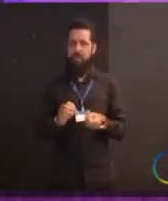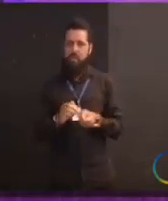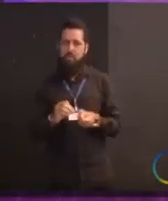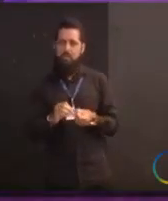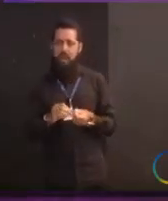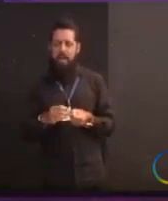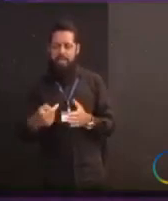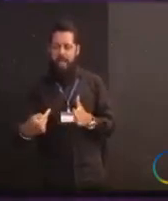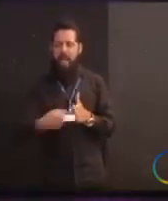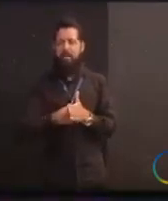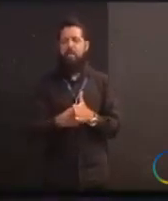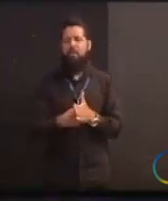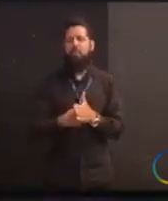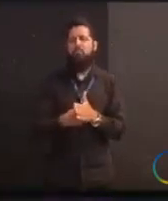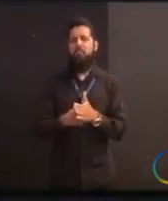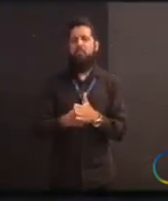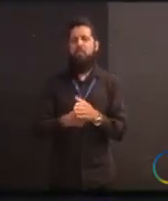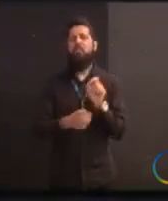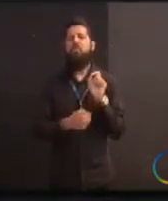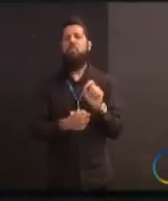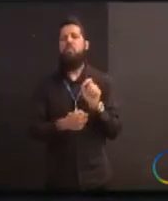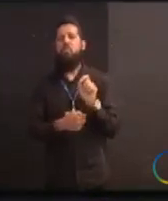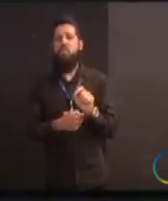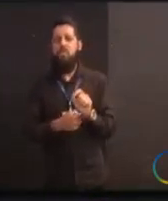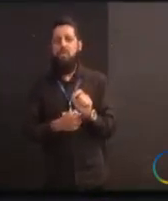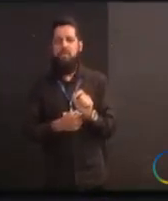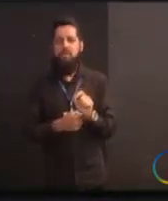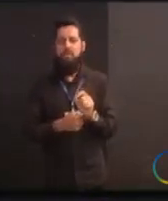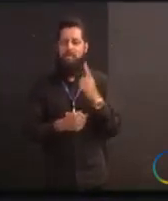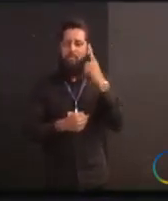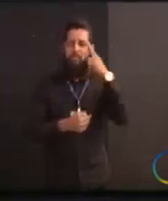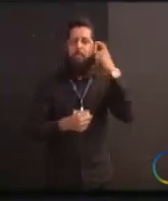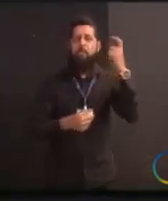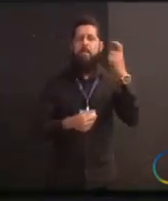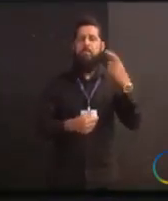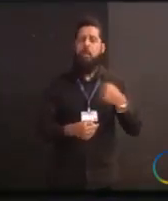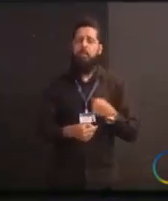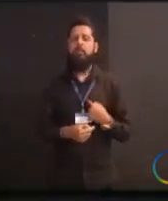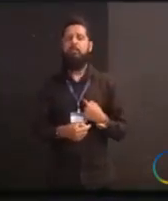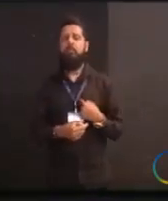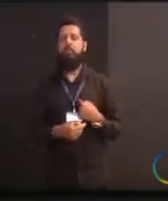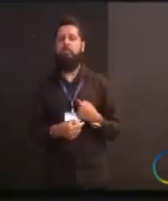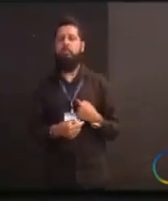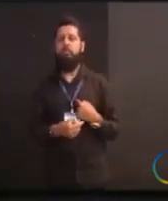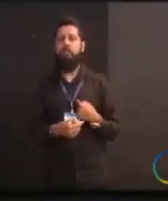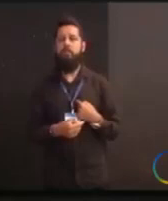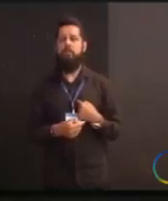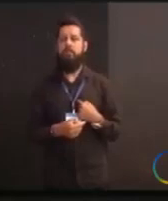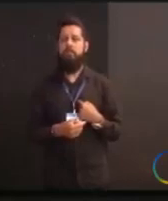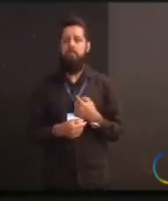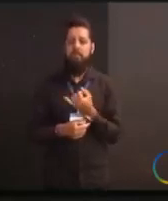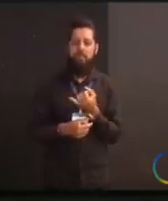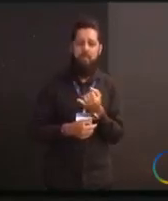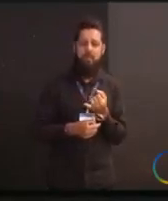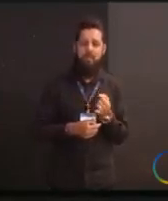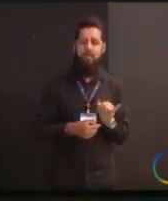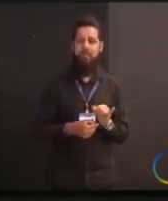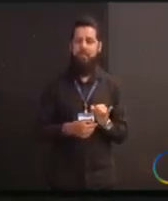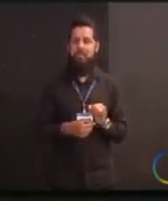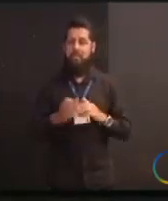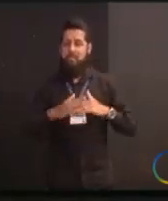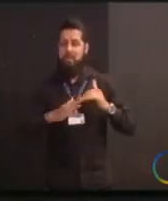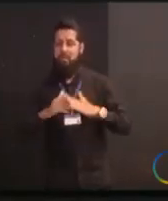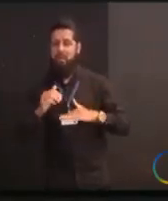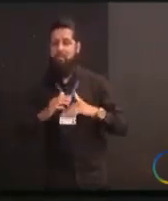de vocês. O que é que vocês acham de mim? E se preparem. Usem a água da paz, como diz